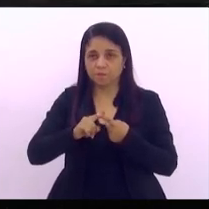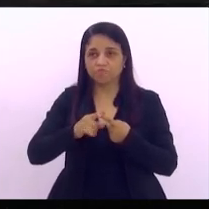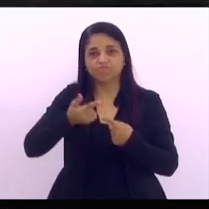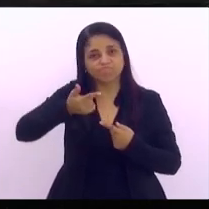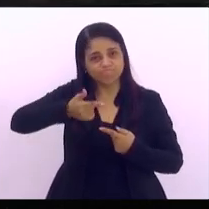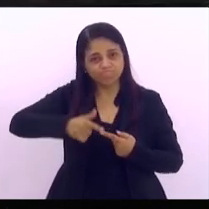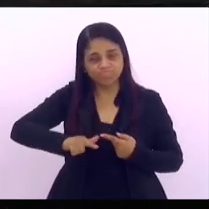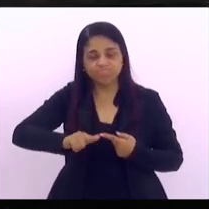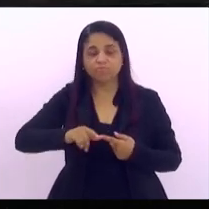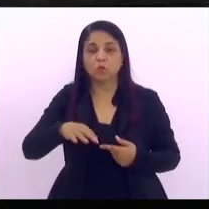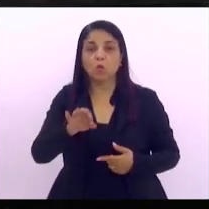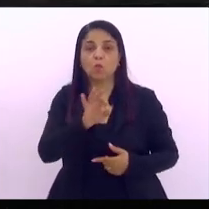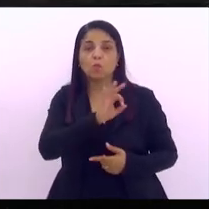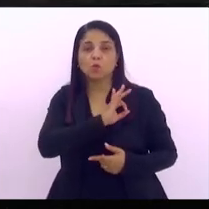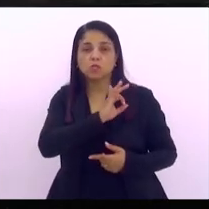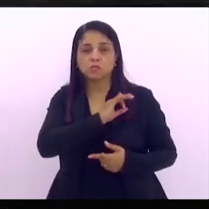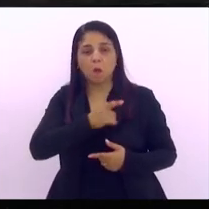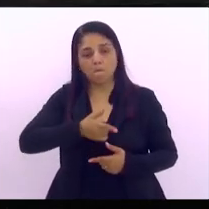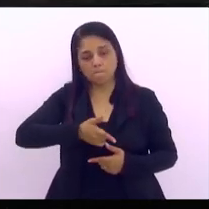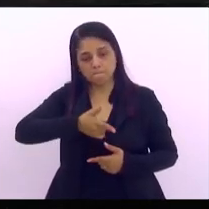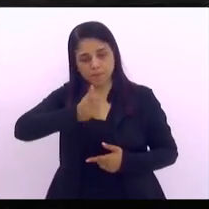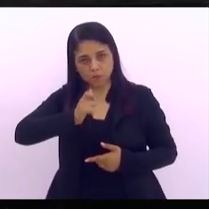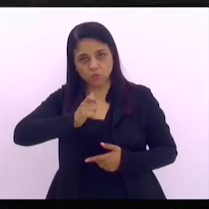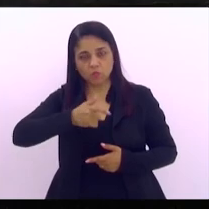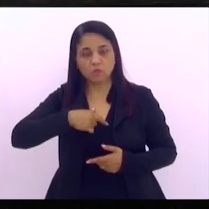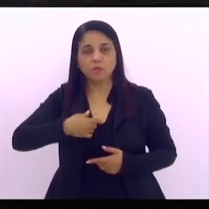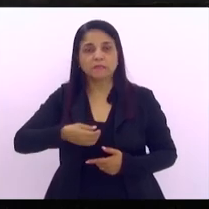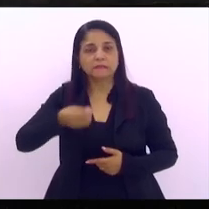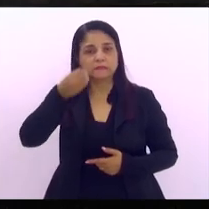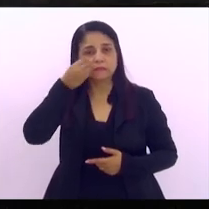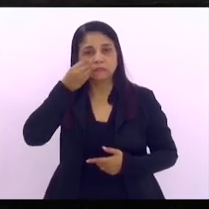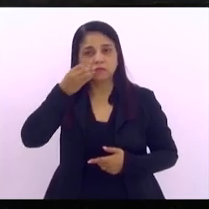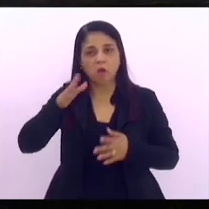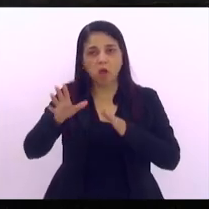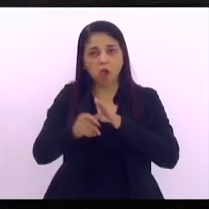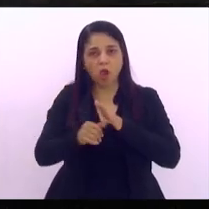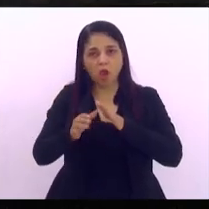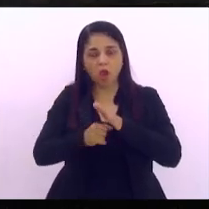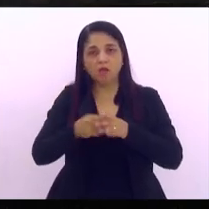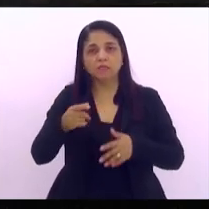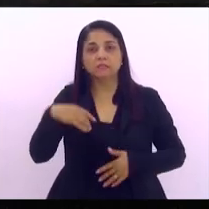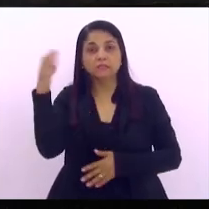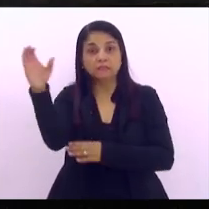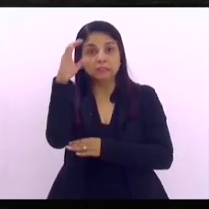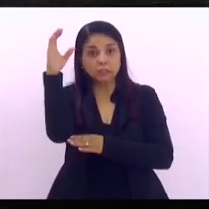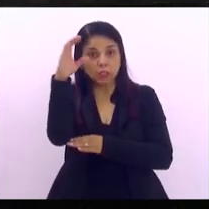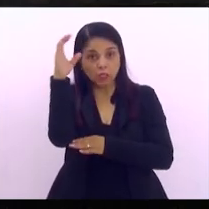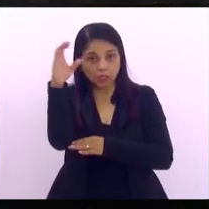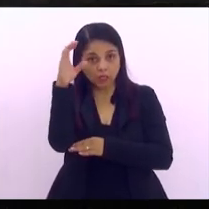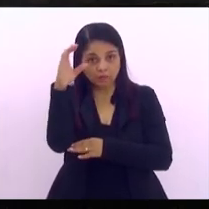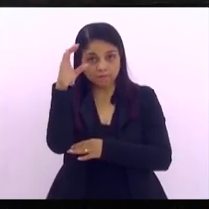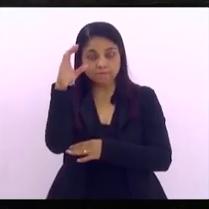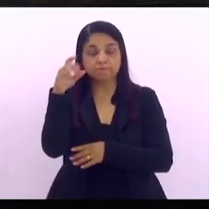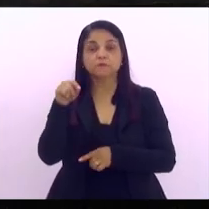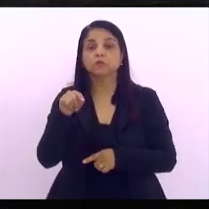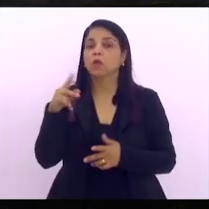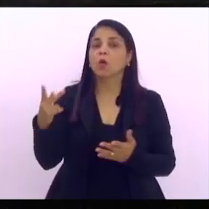vez, a gente teve um policial baleado, né? Ele foi baleado durante uma tentativa de assalto em Niterói. E o que aconteceu,